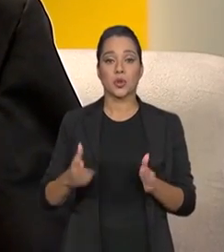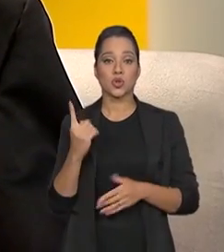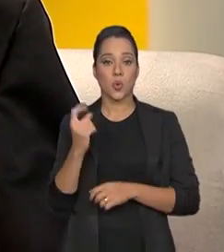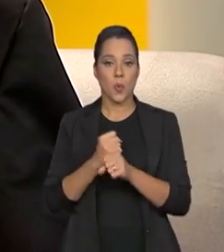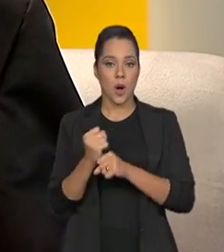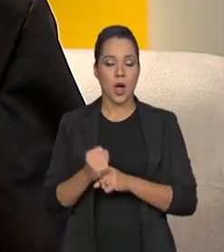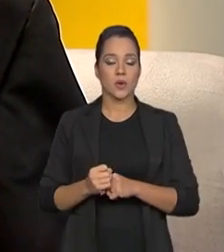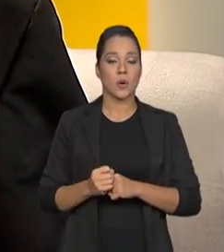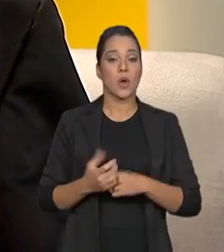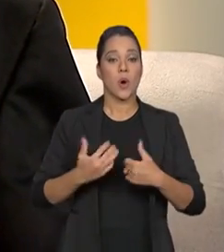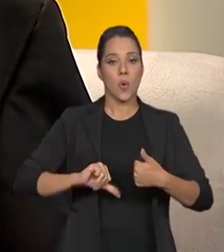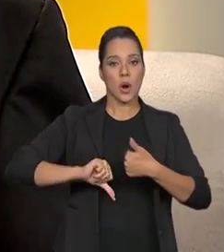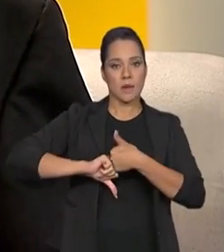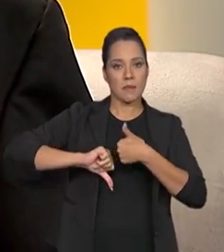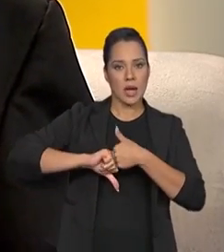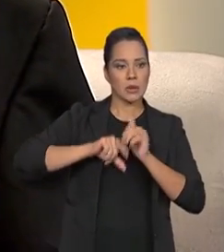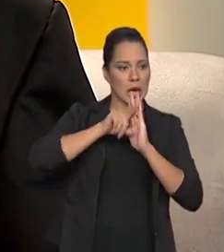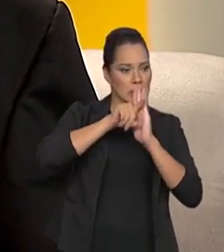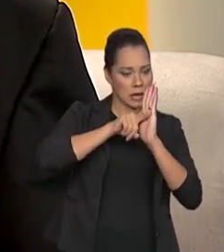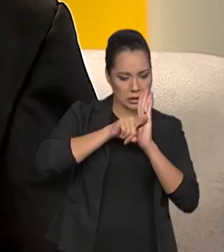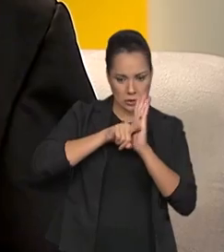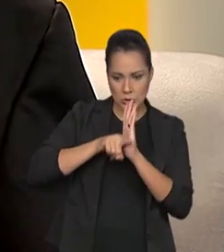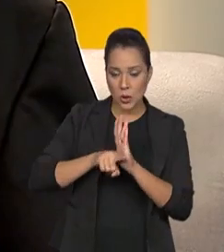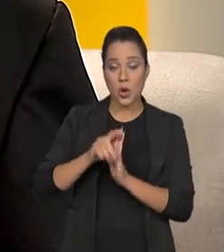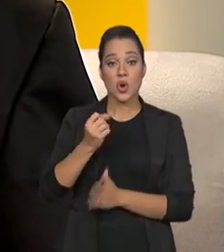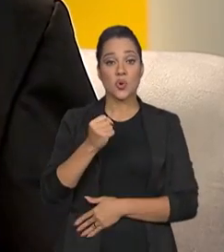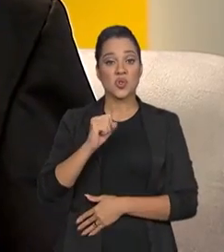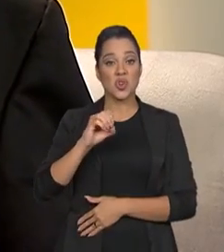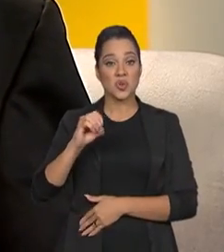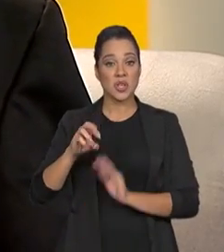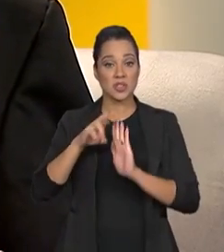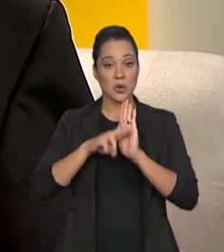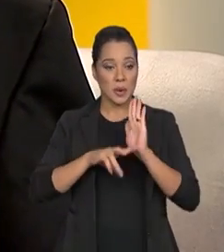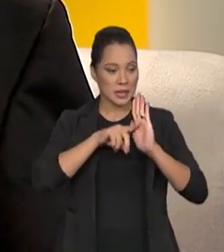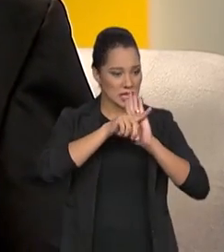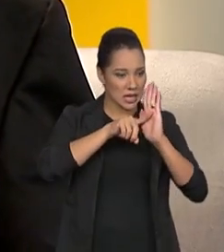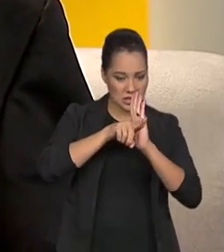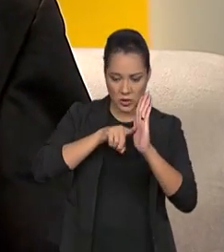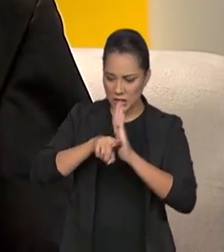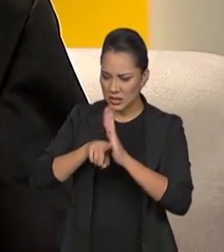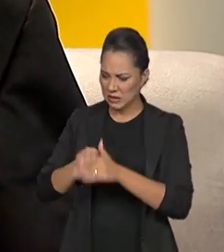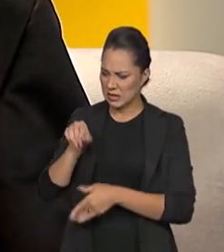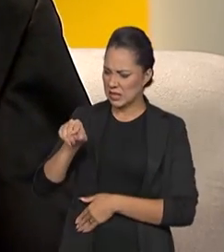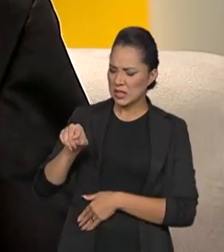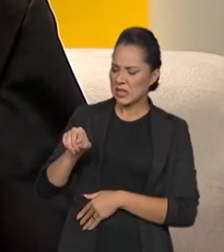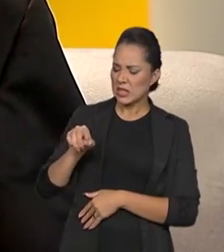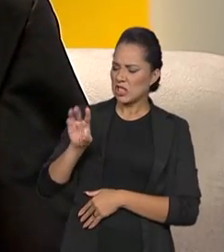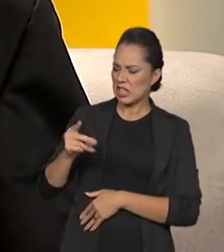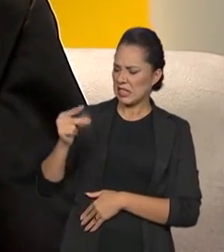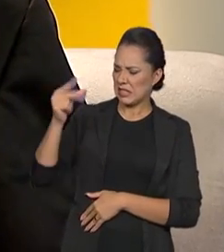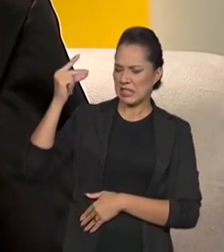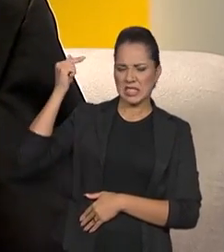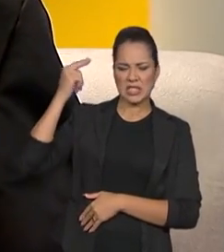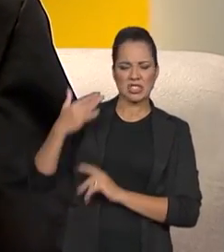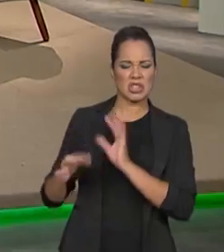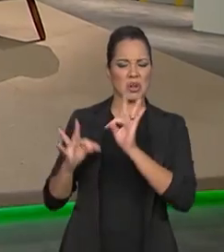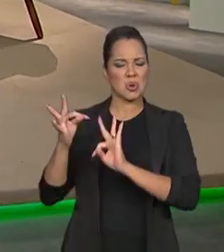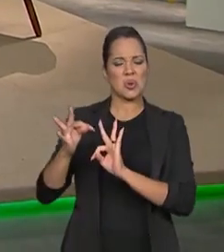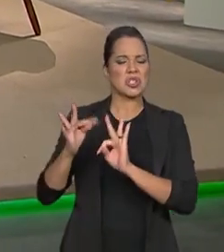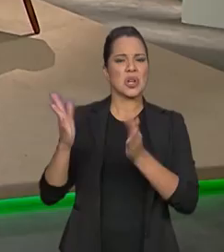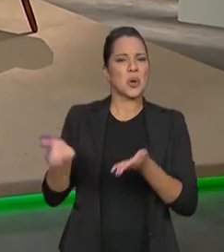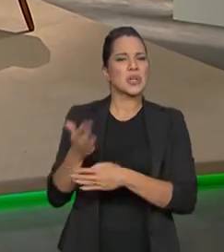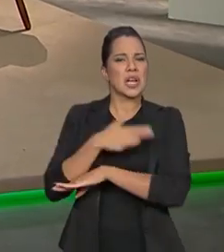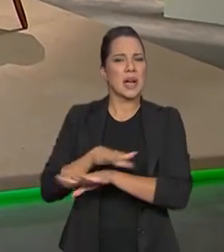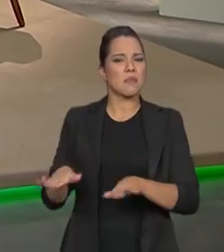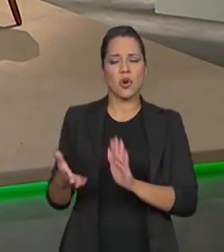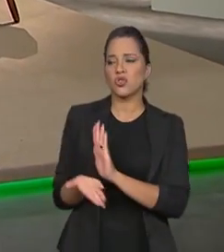o Inmetro analisou todos os 800 regulamentos chegou tudo que não fazia mais sentido tinha regulamento de tecnologia que nem